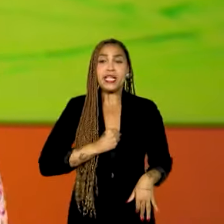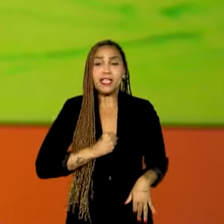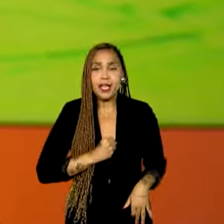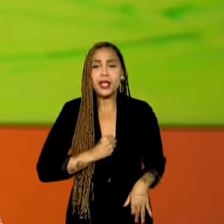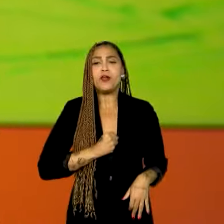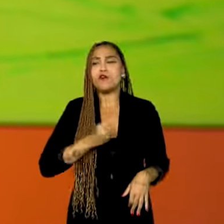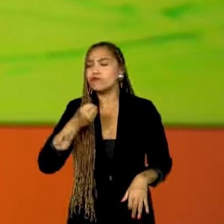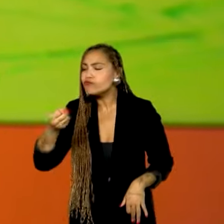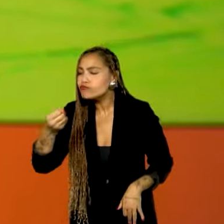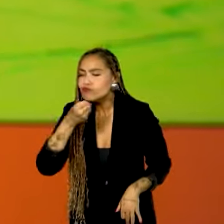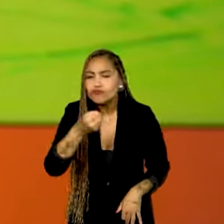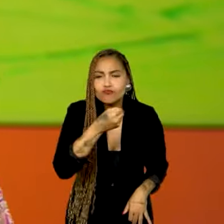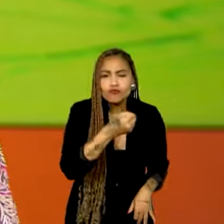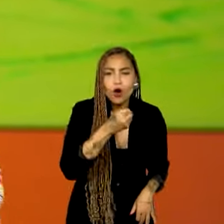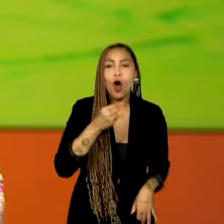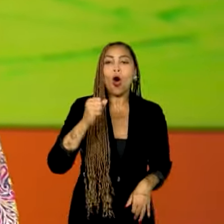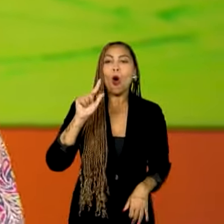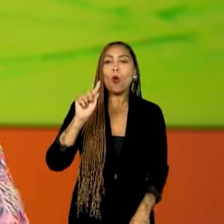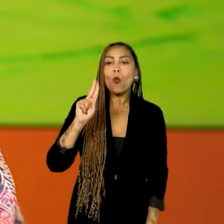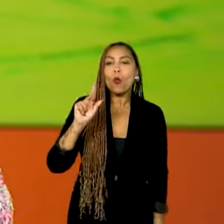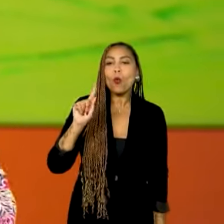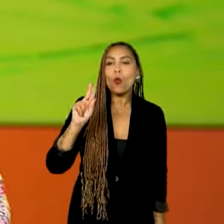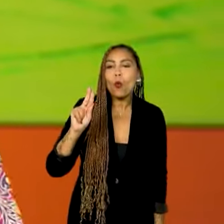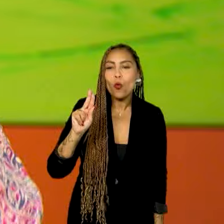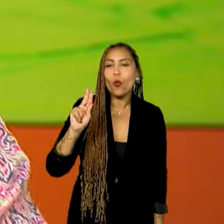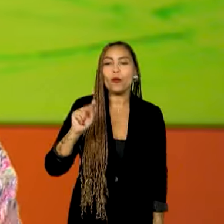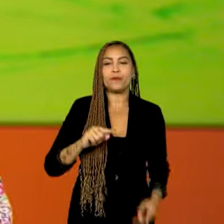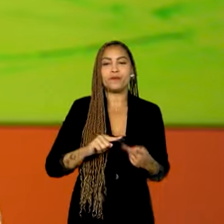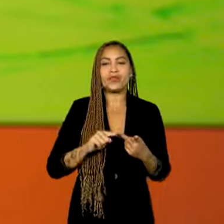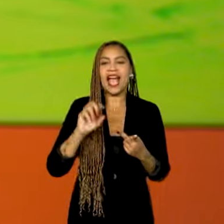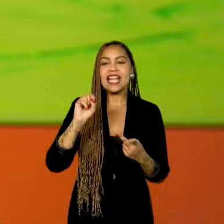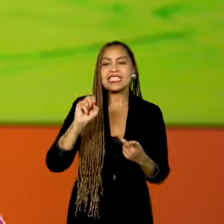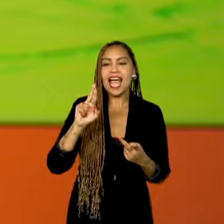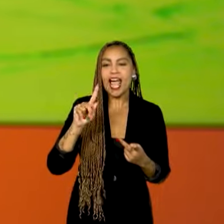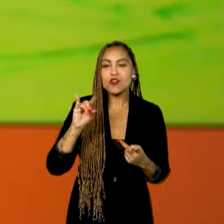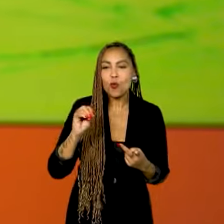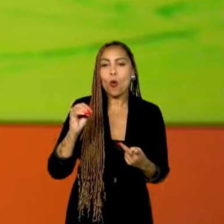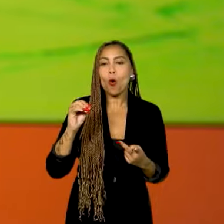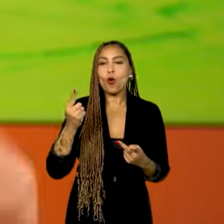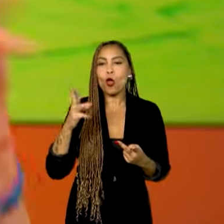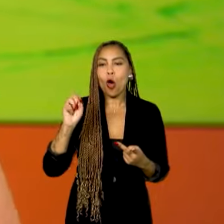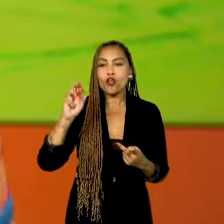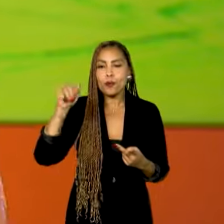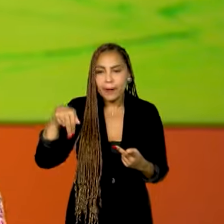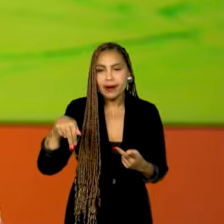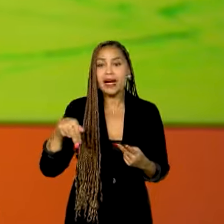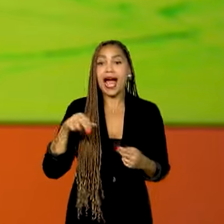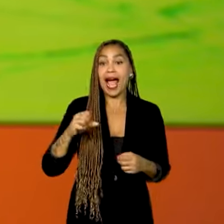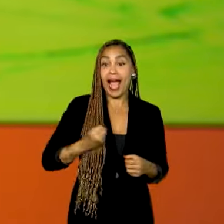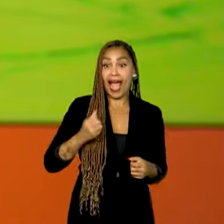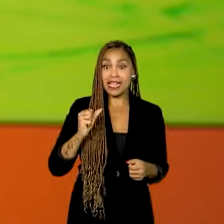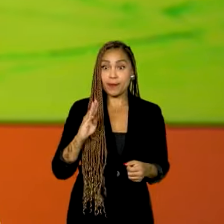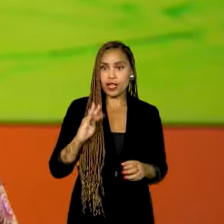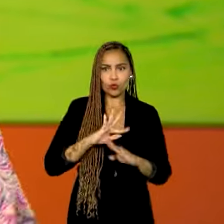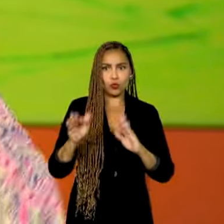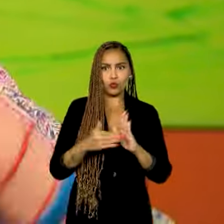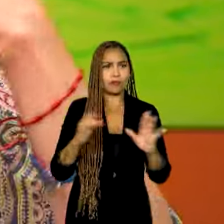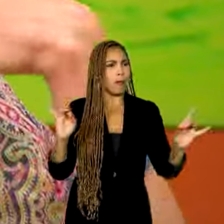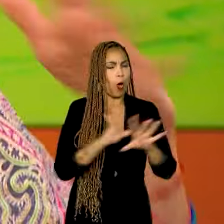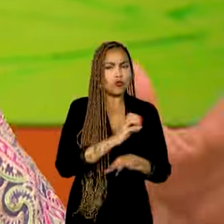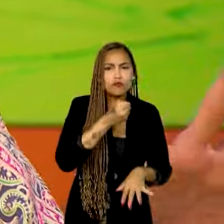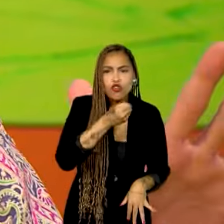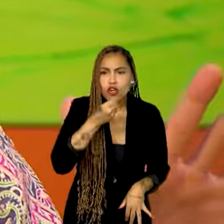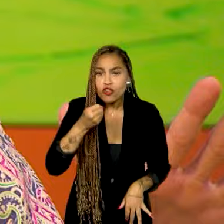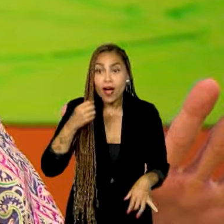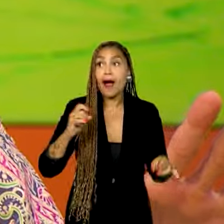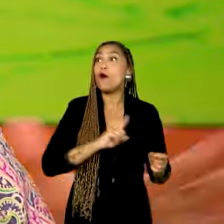Liberato, Serginho Grossman, na época, que era tudo SBT, blá, blá. Ok, foi ótimo. Voltamos para a Argentina, continuamos a gravar. Aí